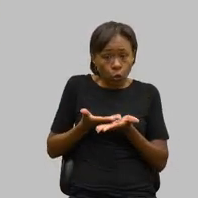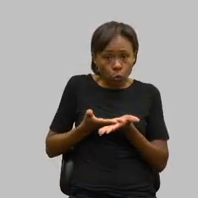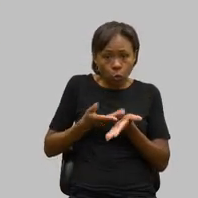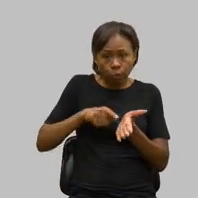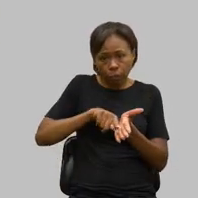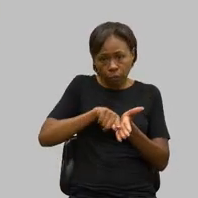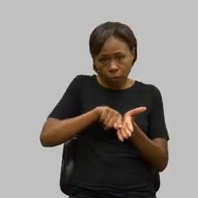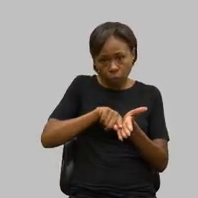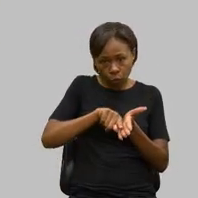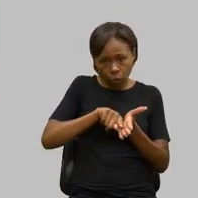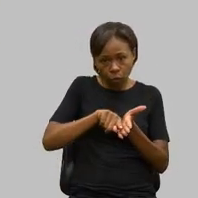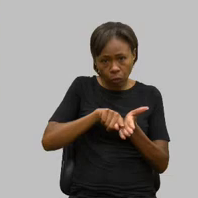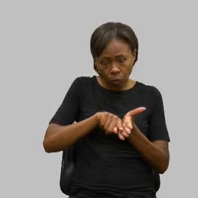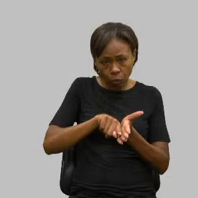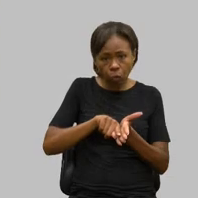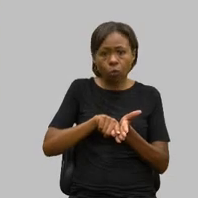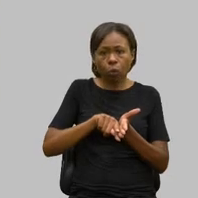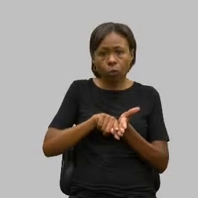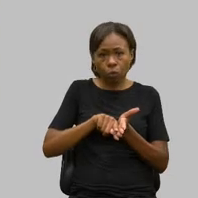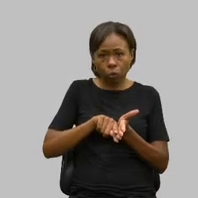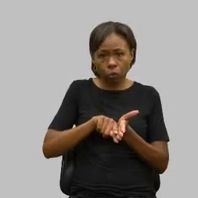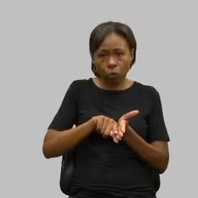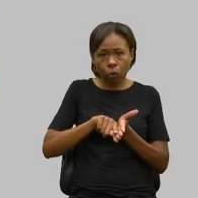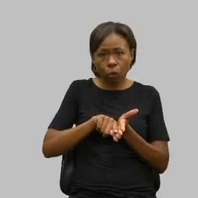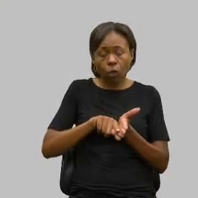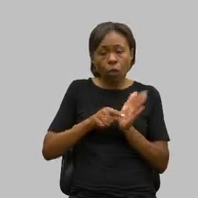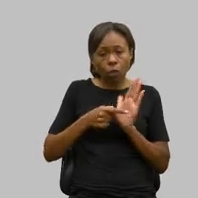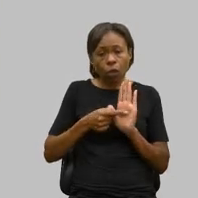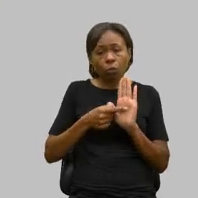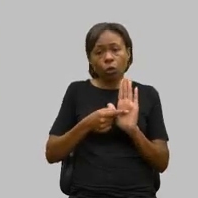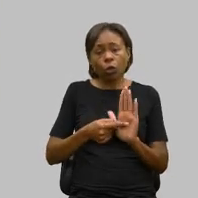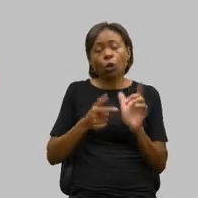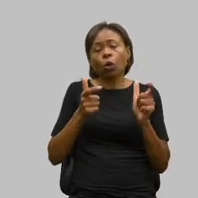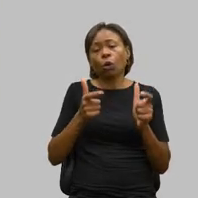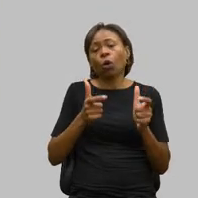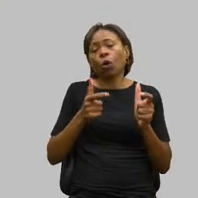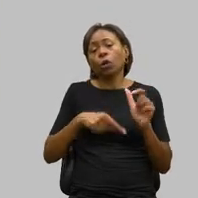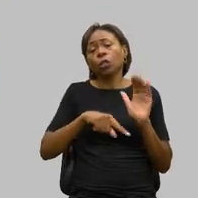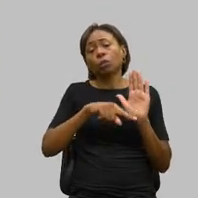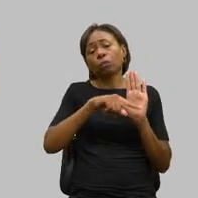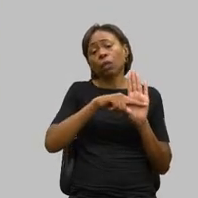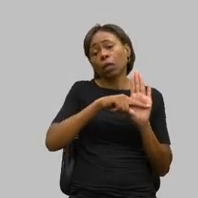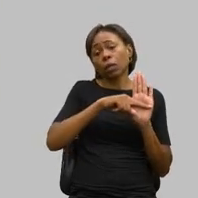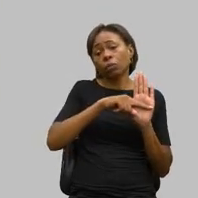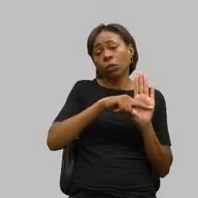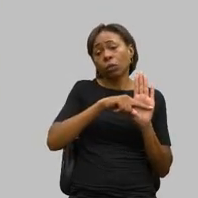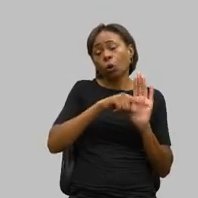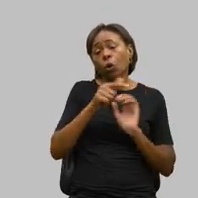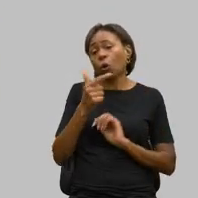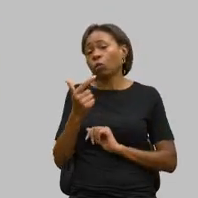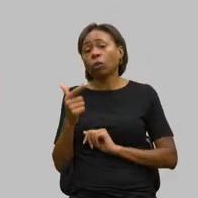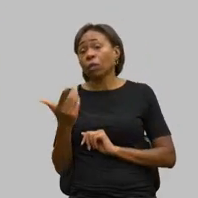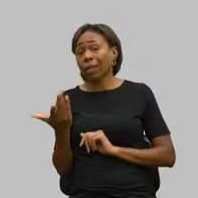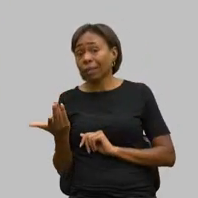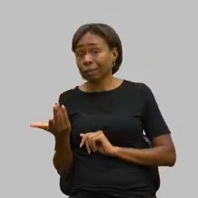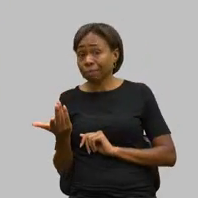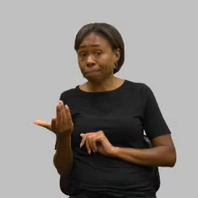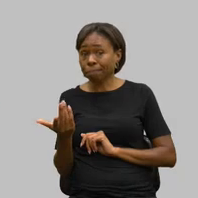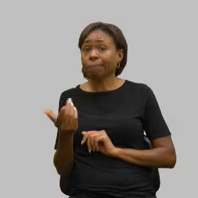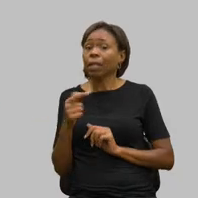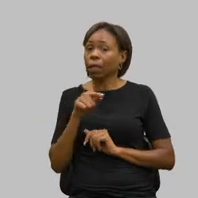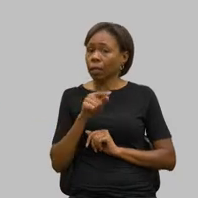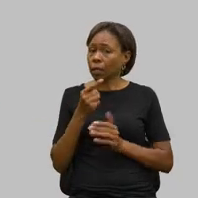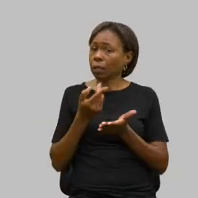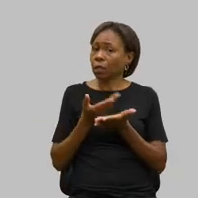foi colocado na CIB, onde está tendo déficit ou não, eu acho que esse estudo tem que